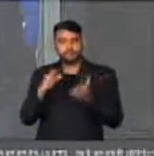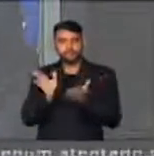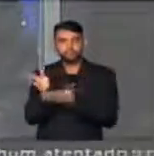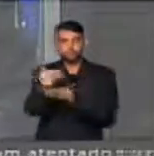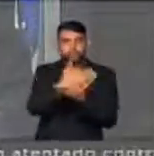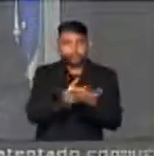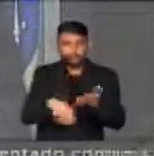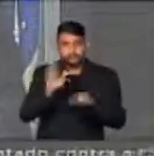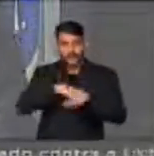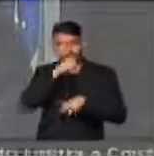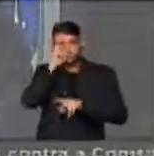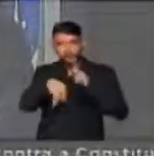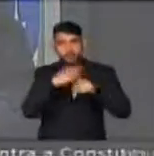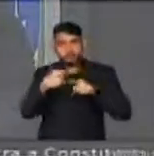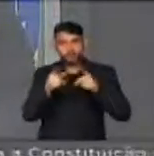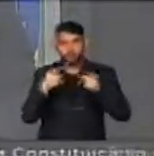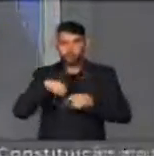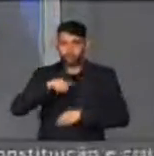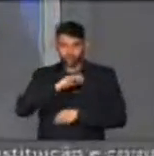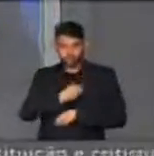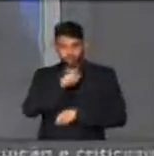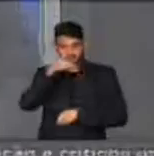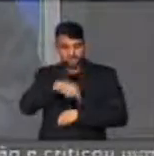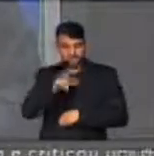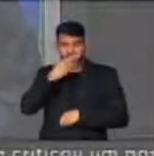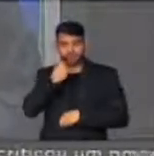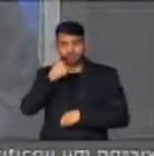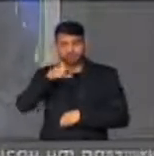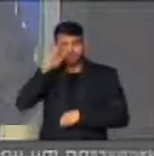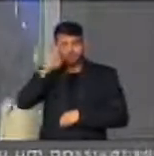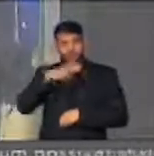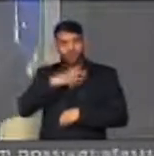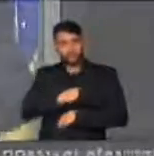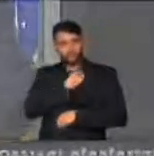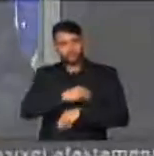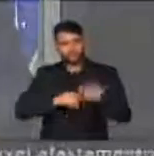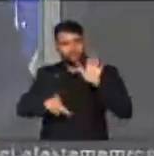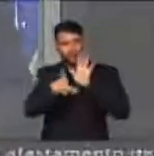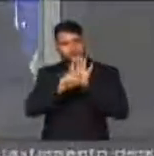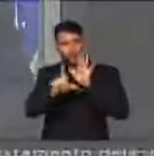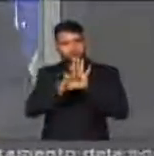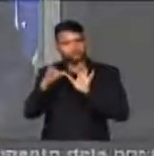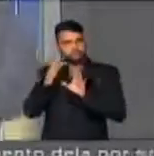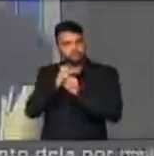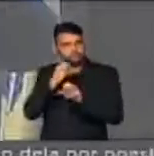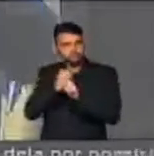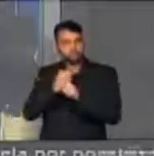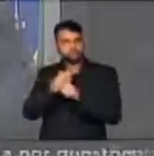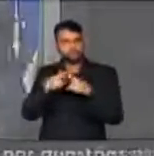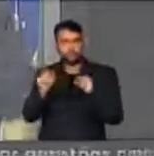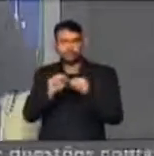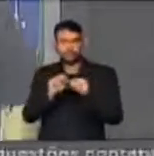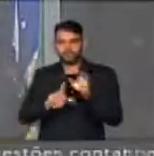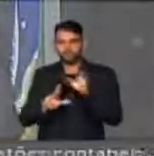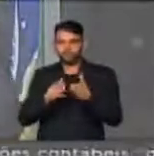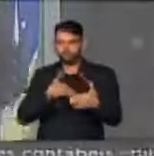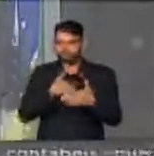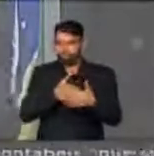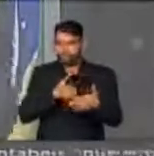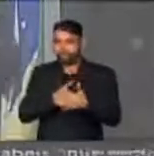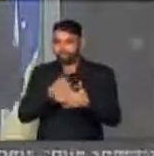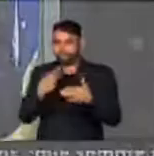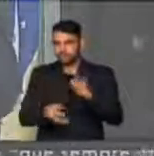exatamente estamos aqui, senhoras e senhores congressistas, em razão das leis orçamentárias, das limitações que o